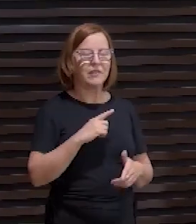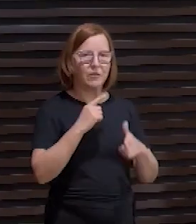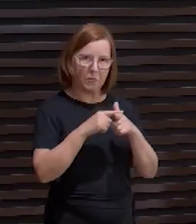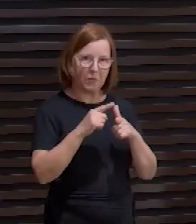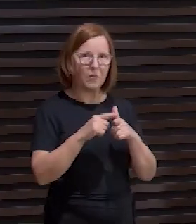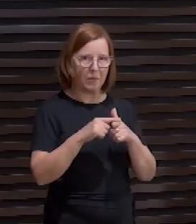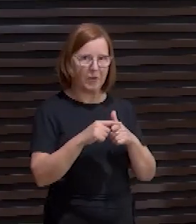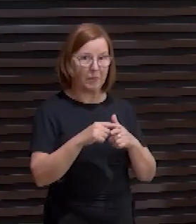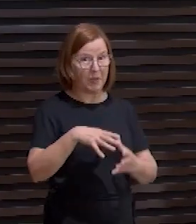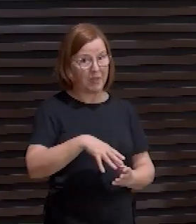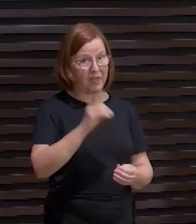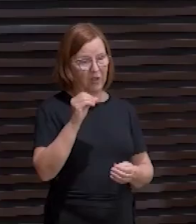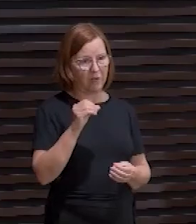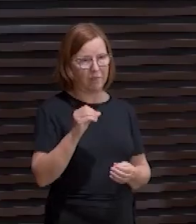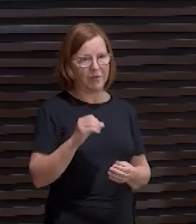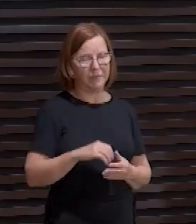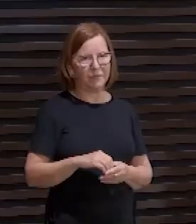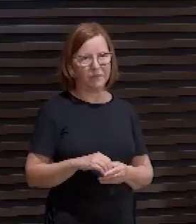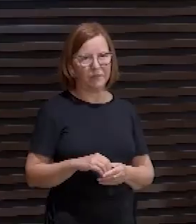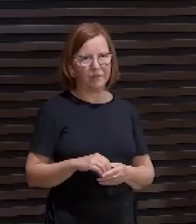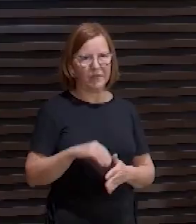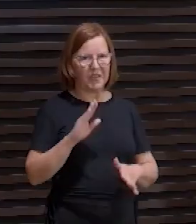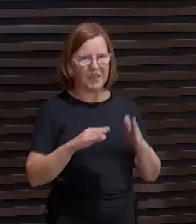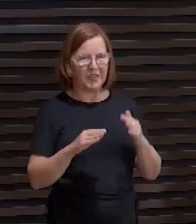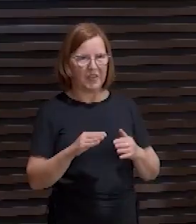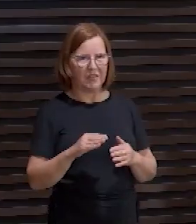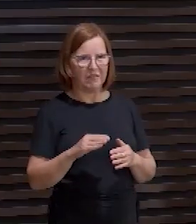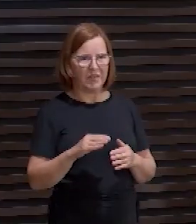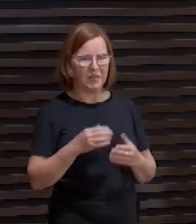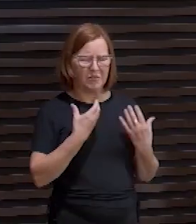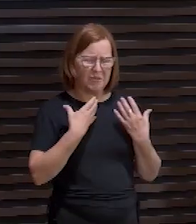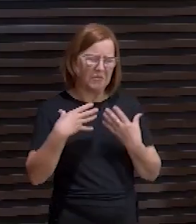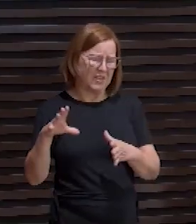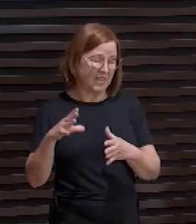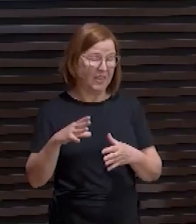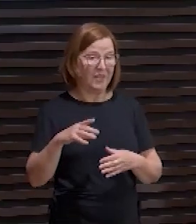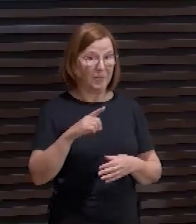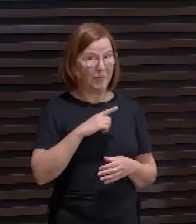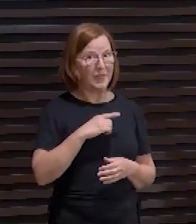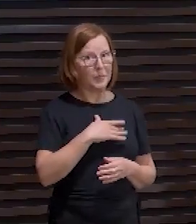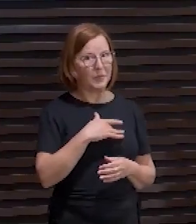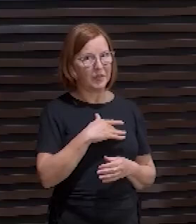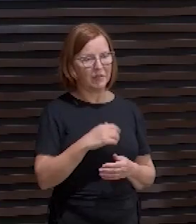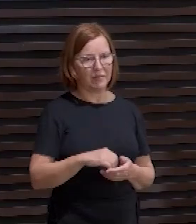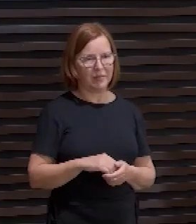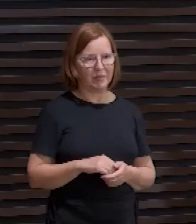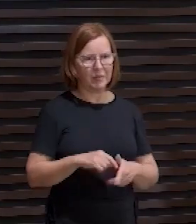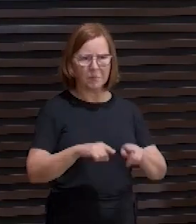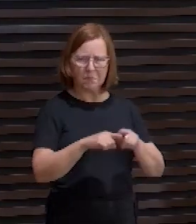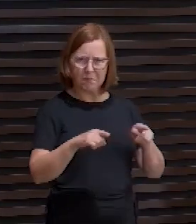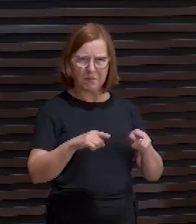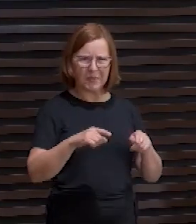Muitas vezes ela lacera a capacidade de exercer misericórdia. Mas imagina como não estava o coração do